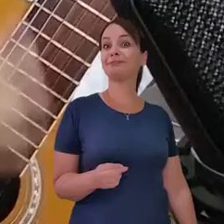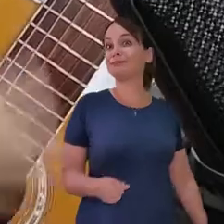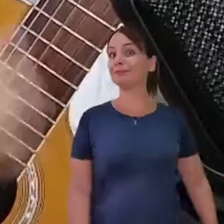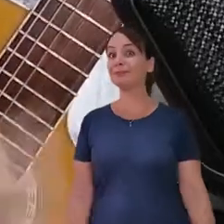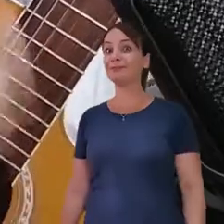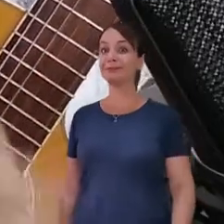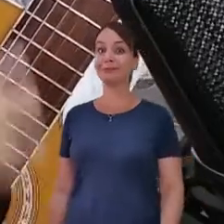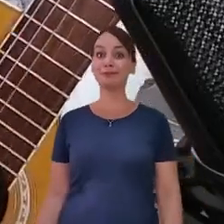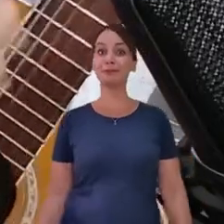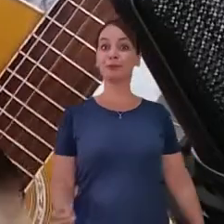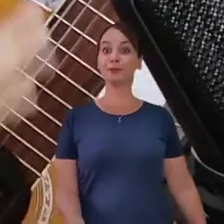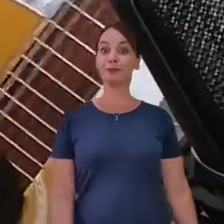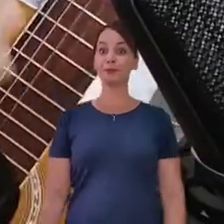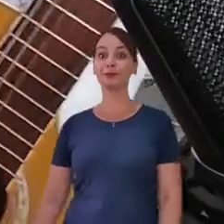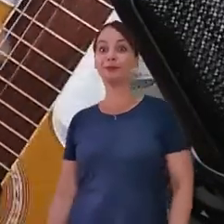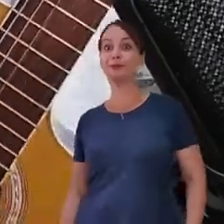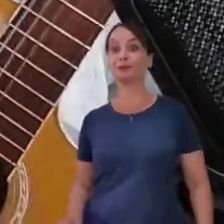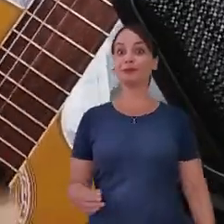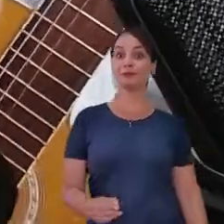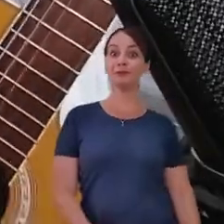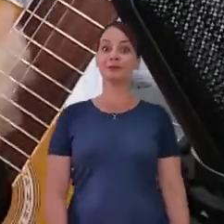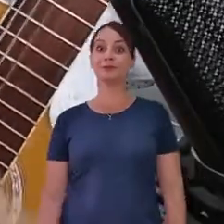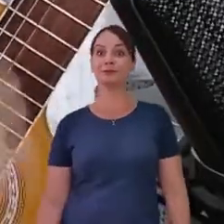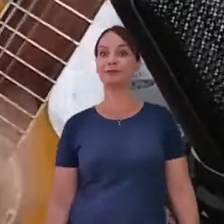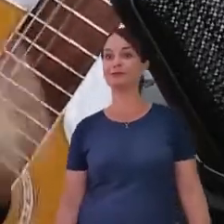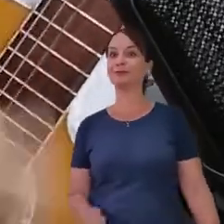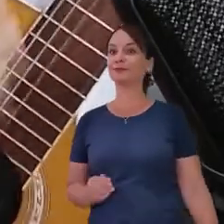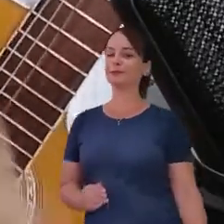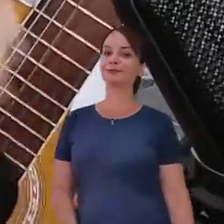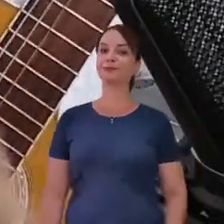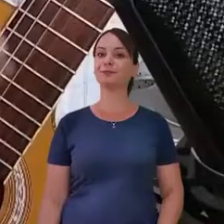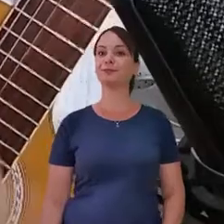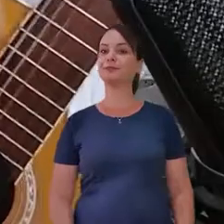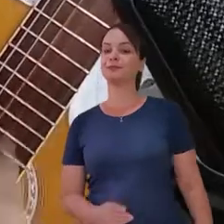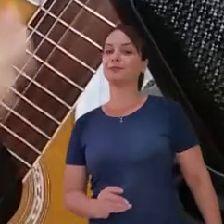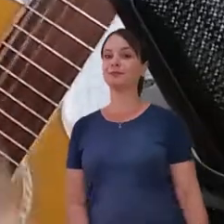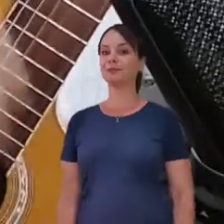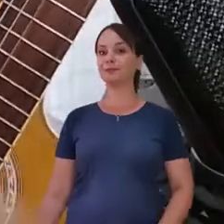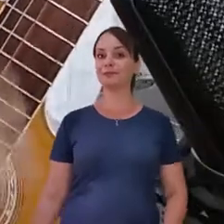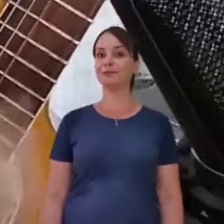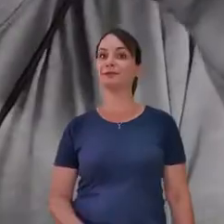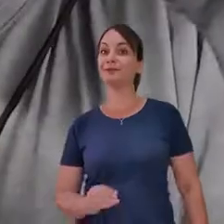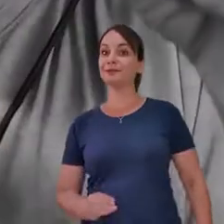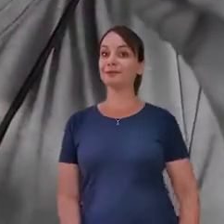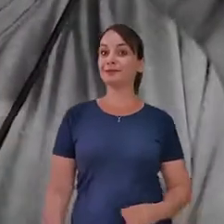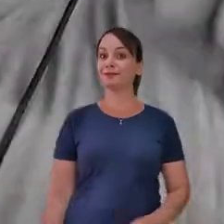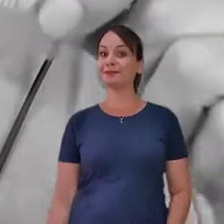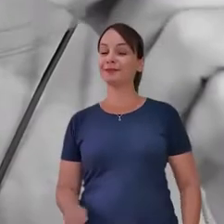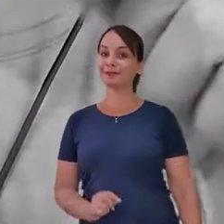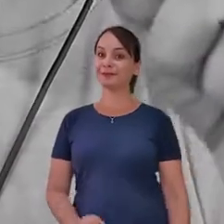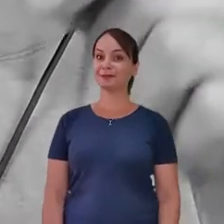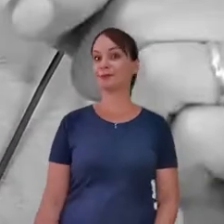Guapapá, guapalá, guapapá, guapalá, guapapá, guapalá,